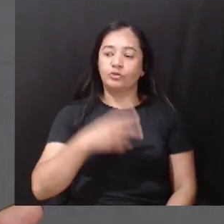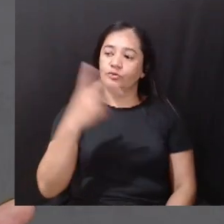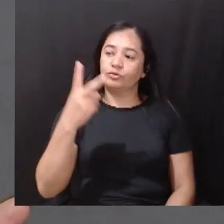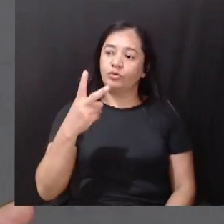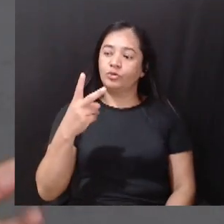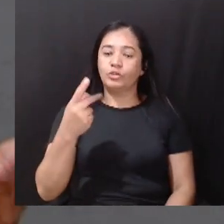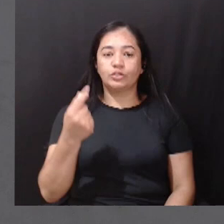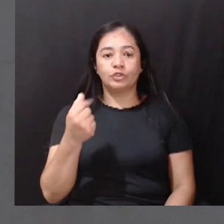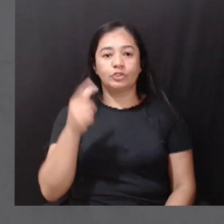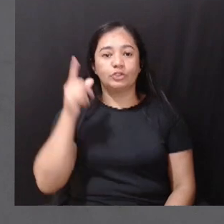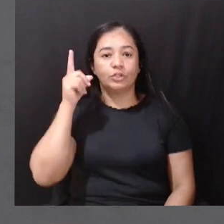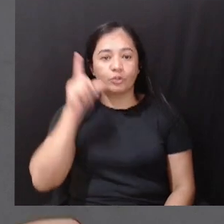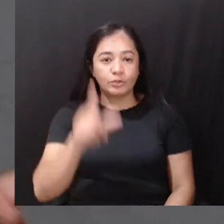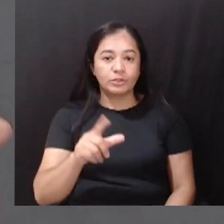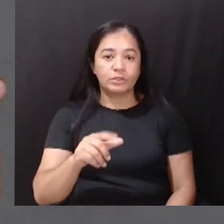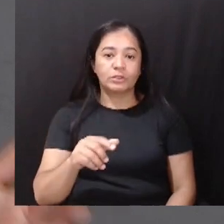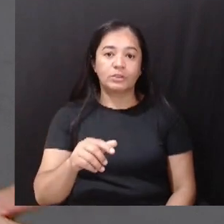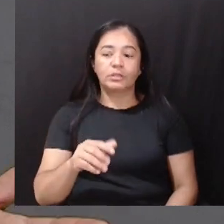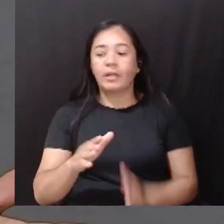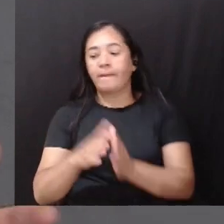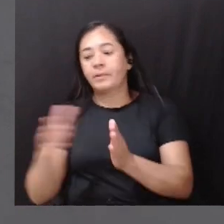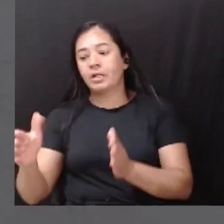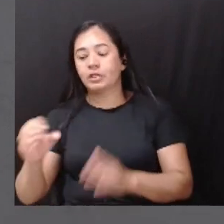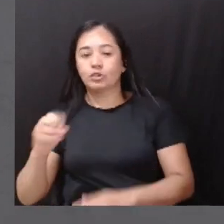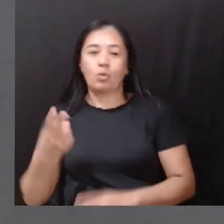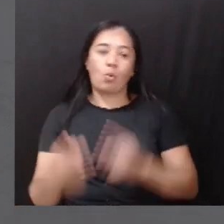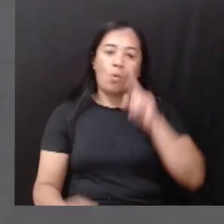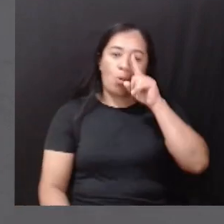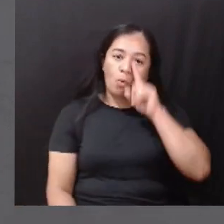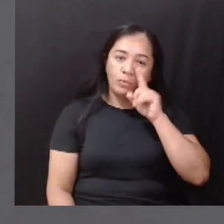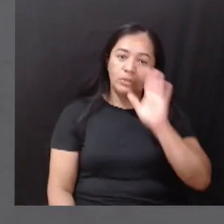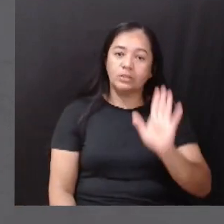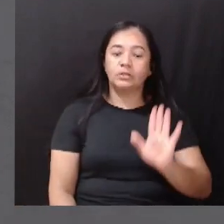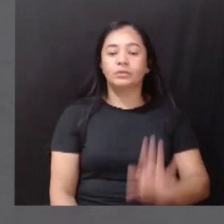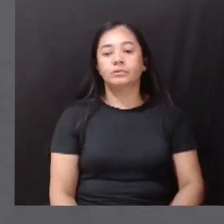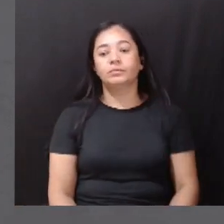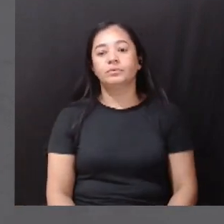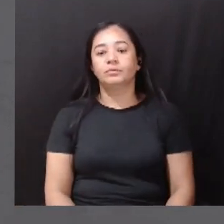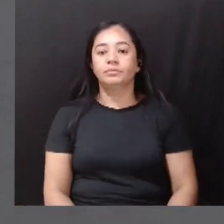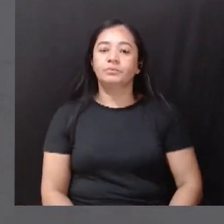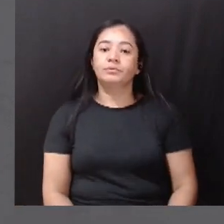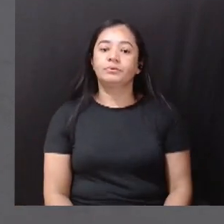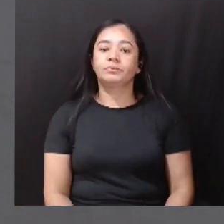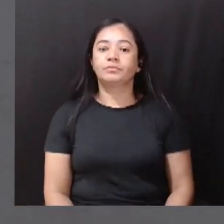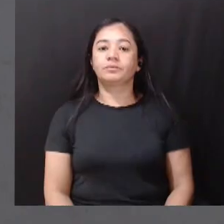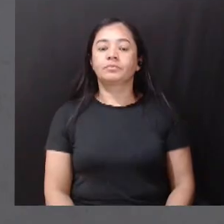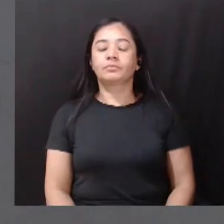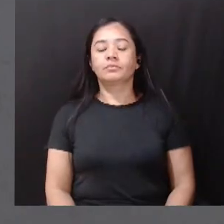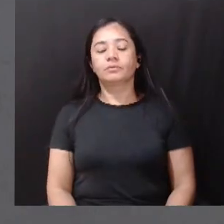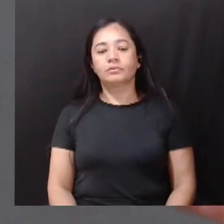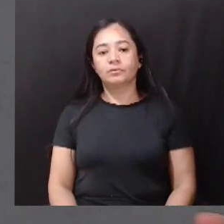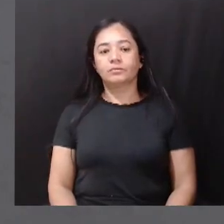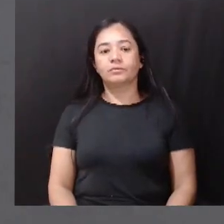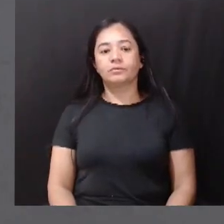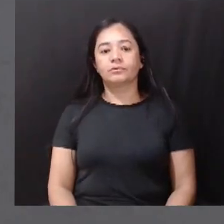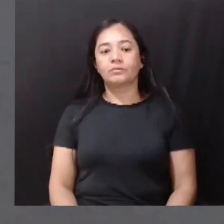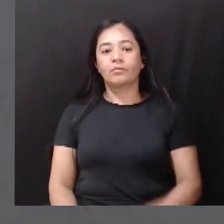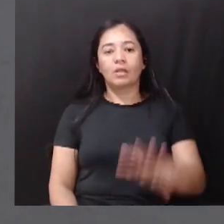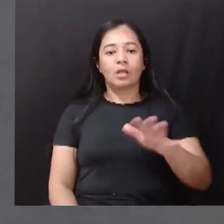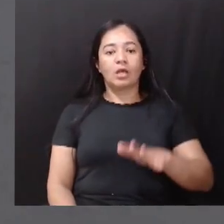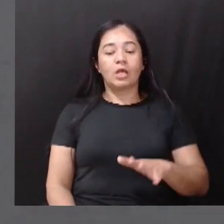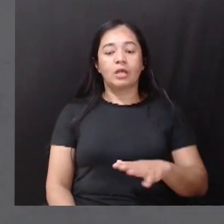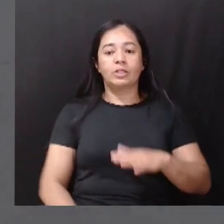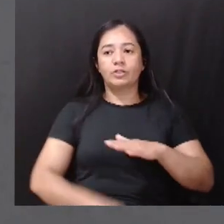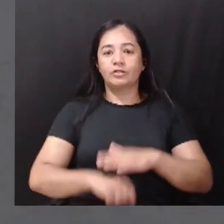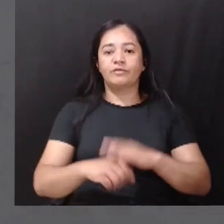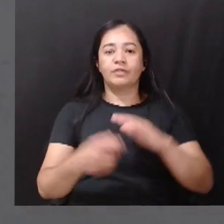ou risco. Para quem é mais conservador, prazo. Para quem é mais arrojado, risco. E essa questão de fazer o fundo, né, de emergência,